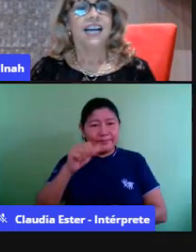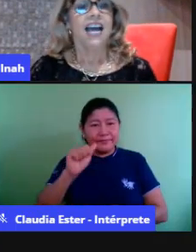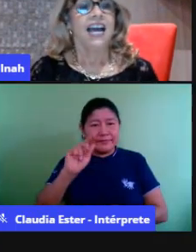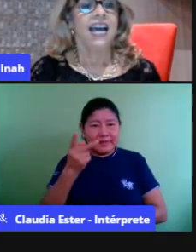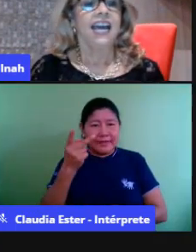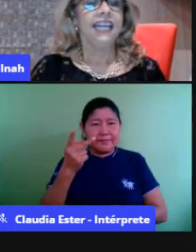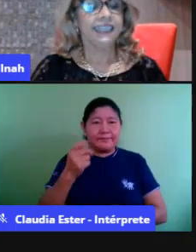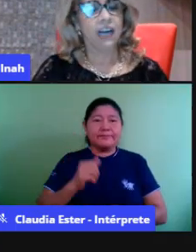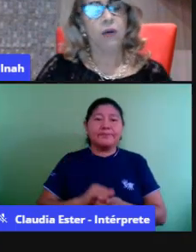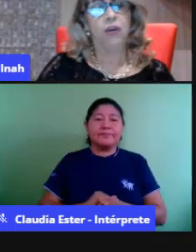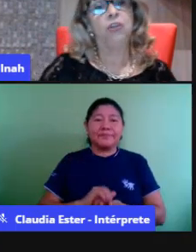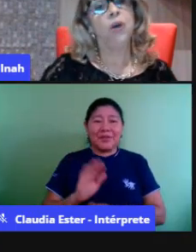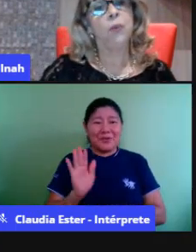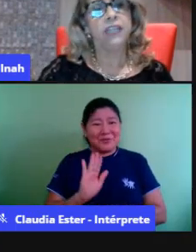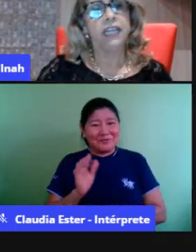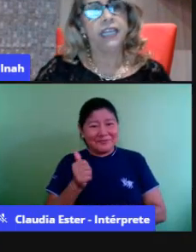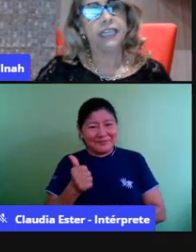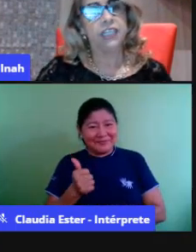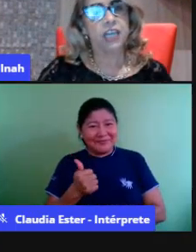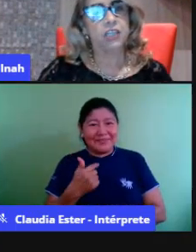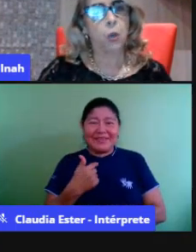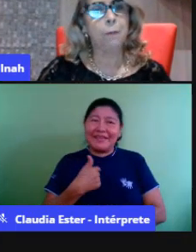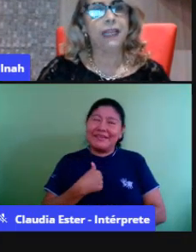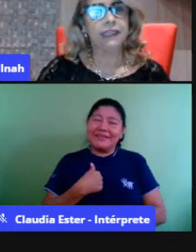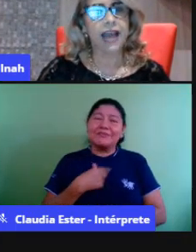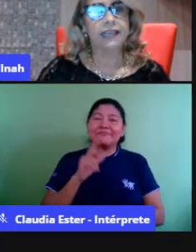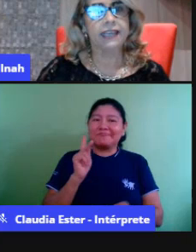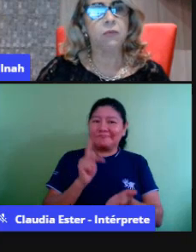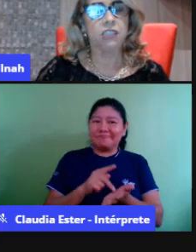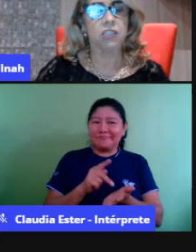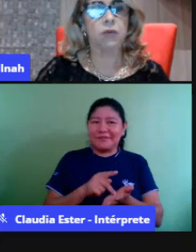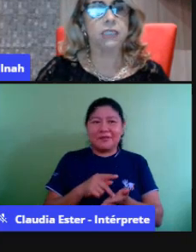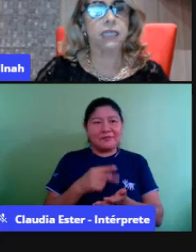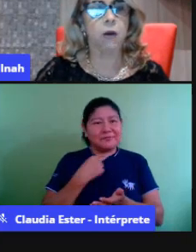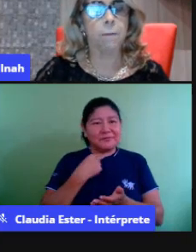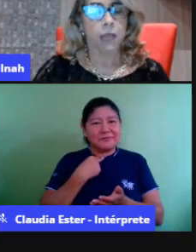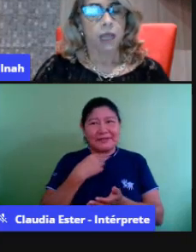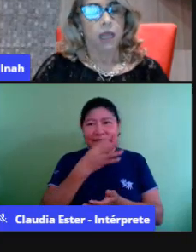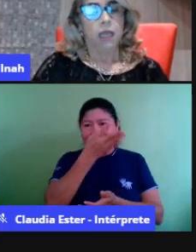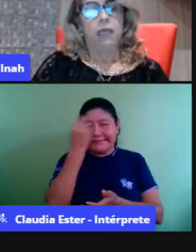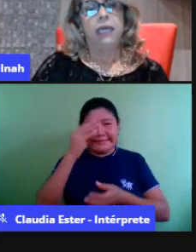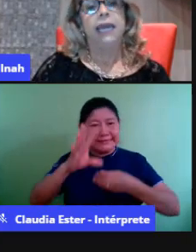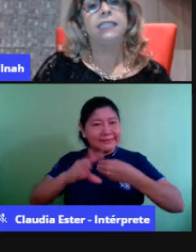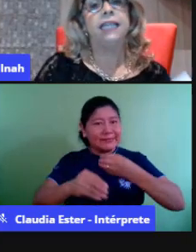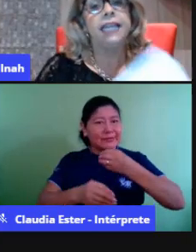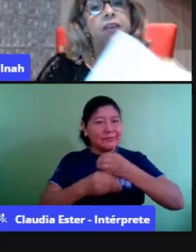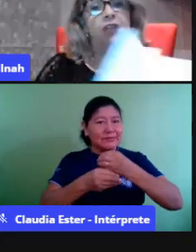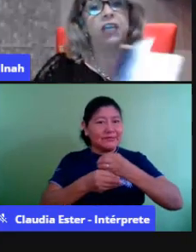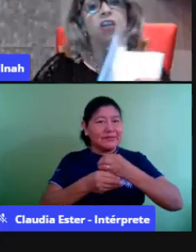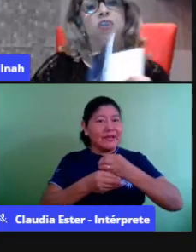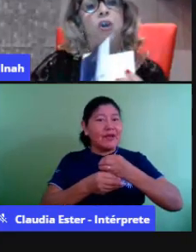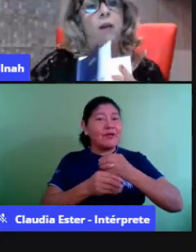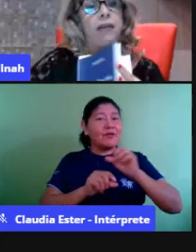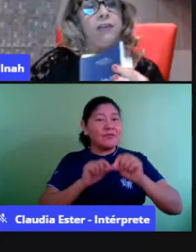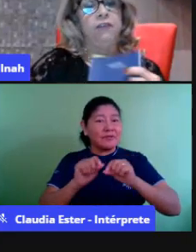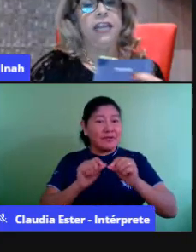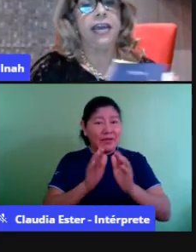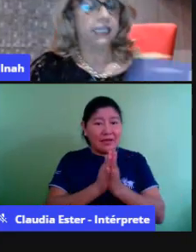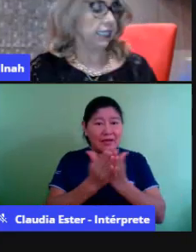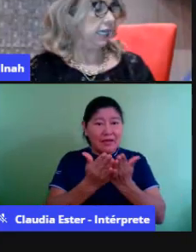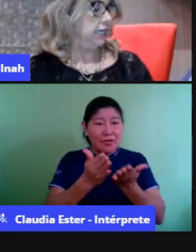Olá. Então, eu não poderia deixar de completar aqui uma situação. Esse livro aqui que nós